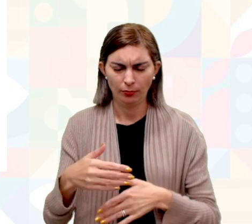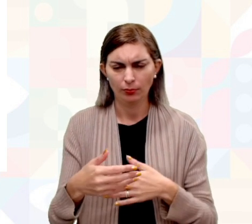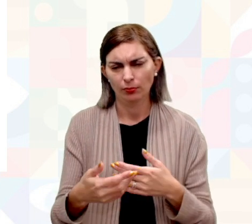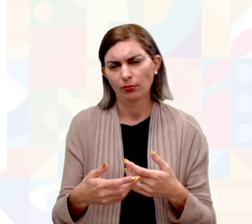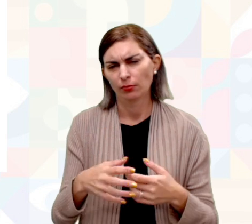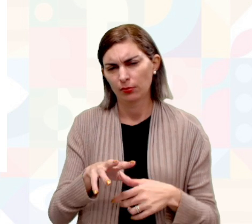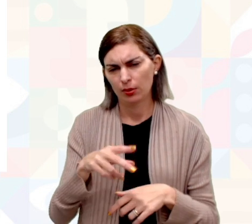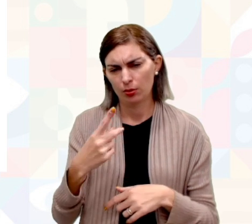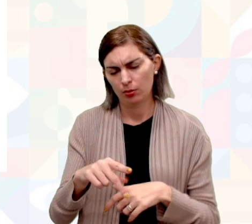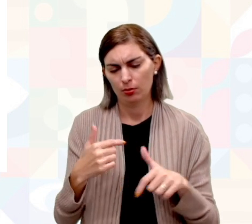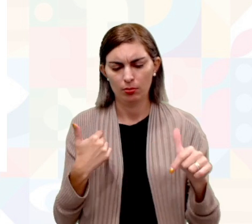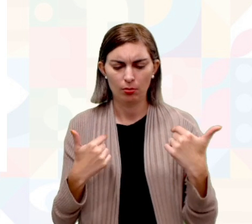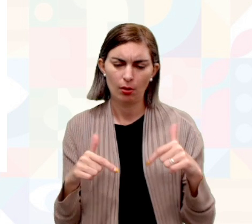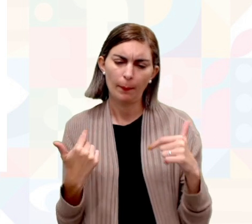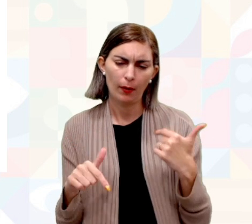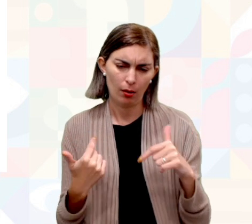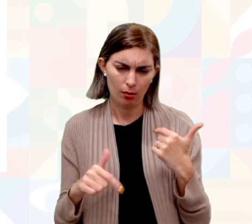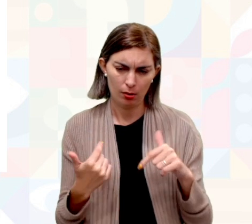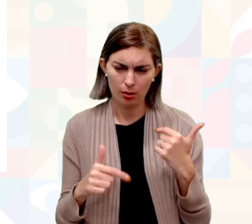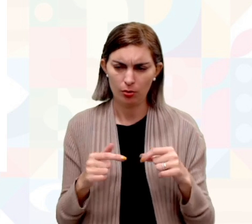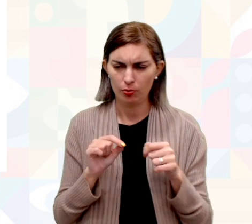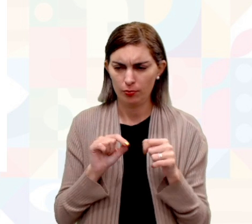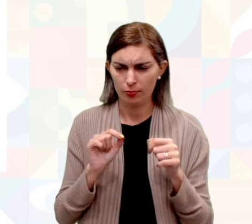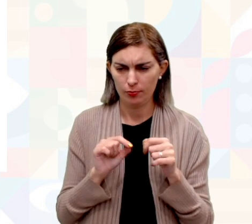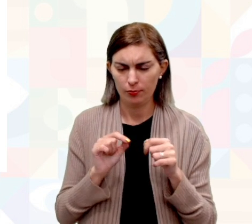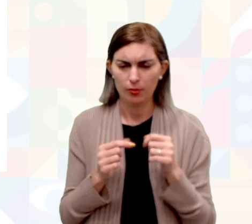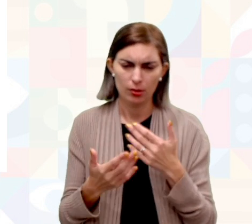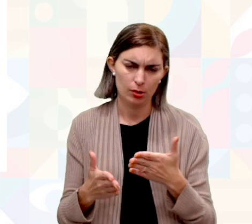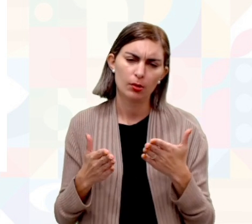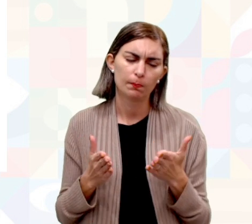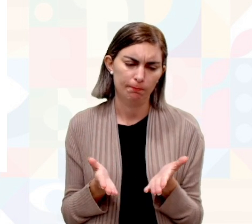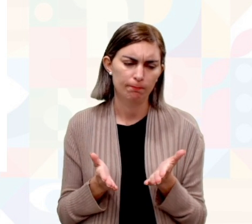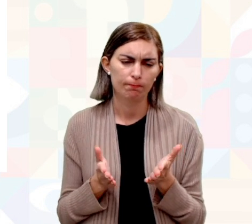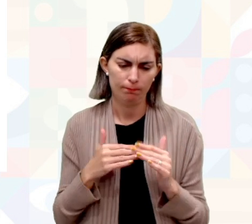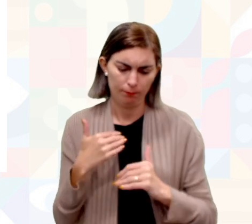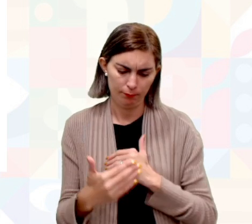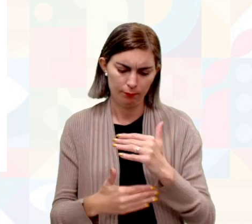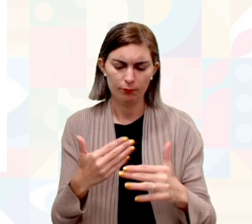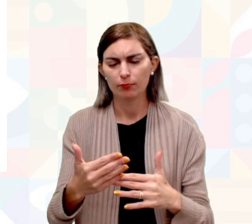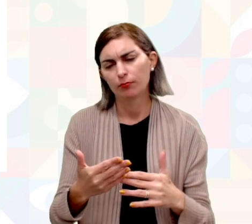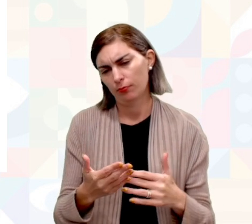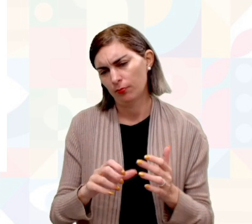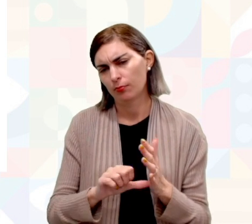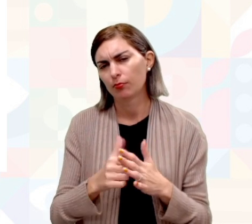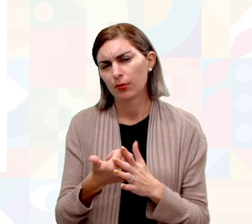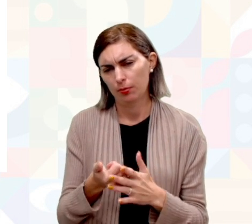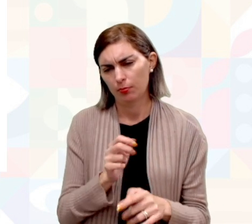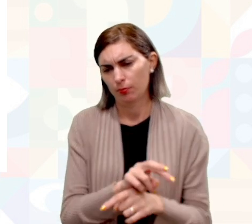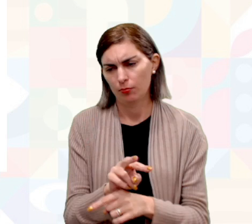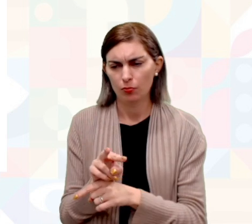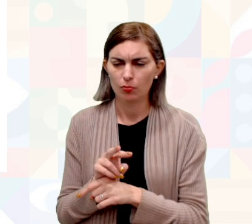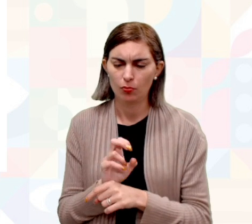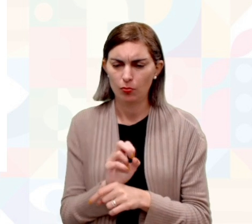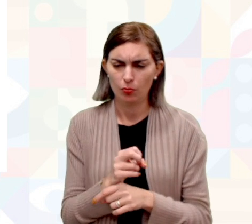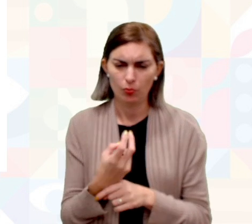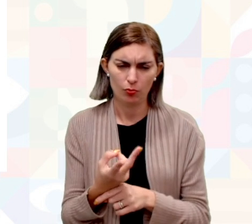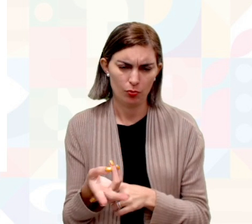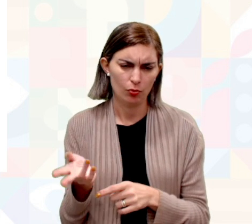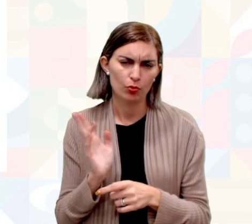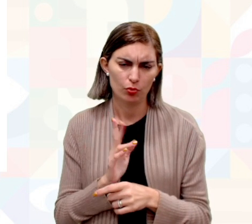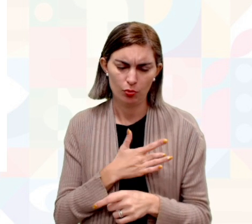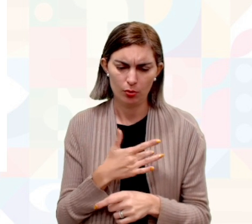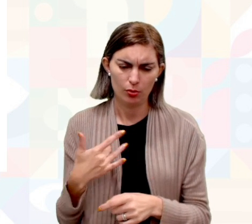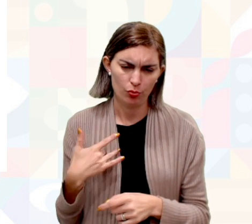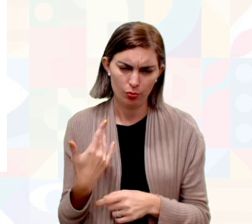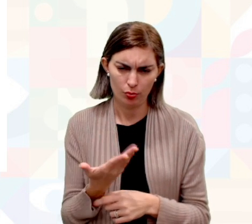resgate daquele trabalhador, né, e fazer os devidos procedimentos, né, os primeiros socorros, ou levá-lo a um serviço de